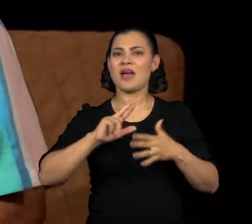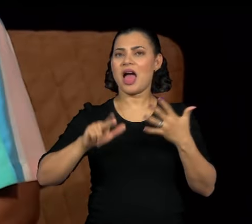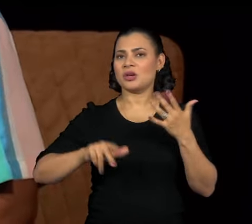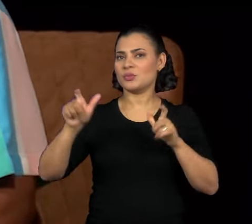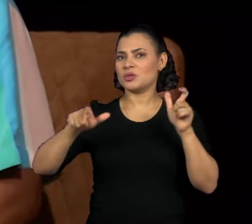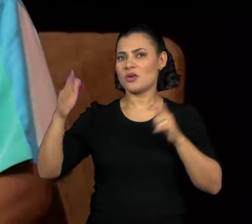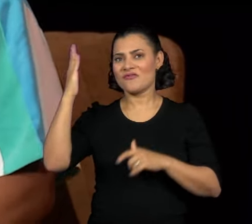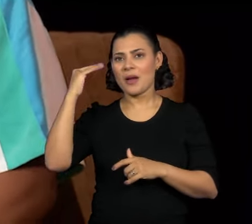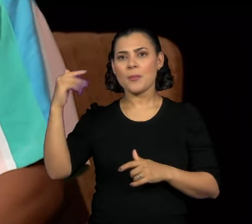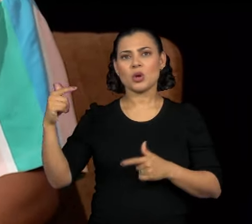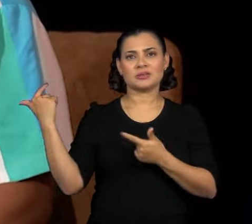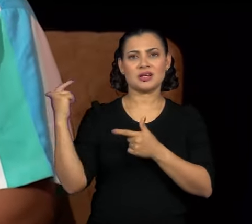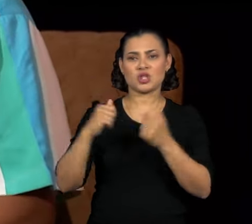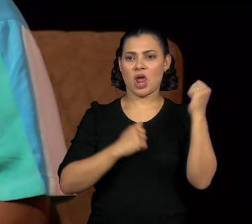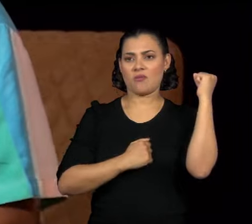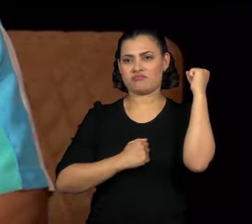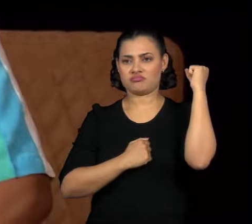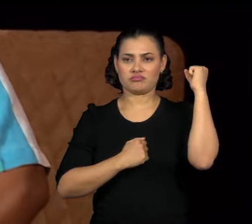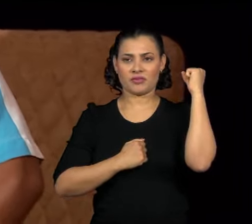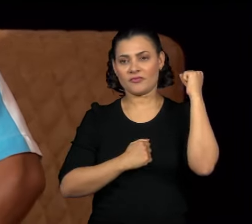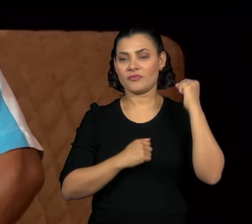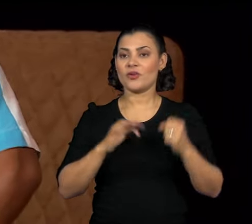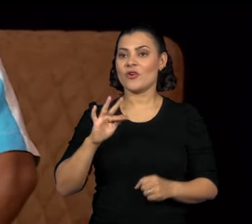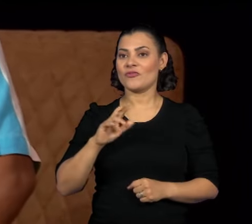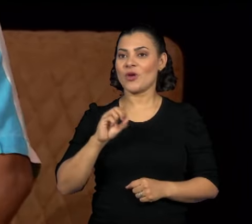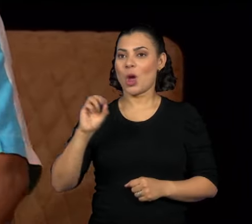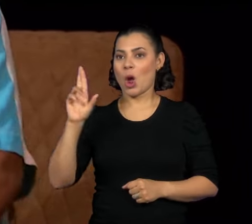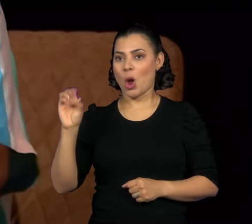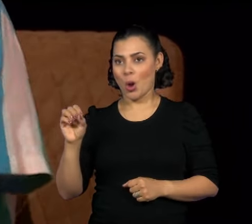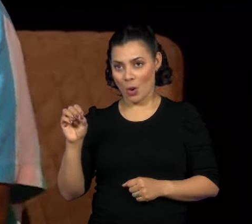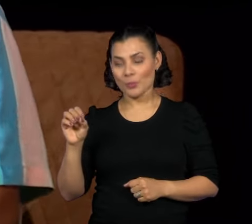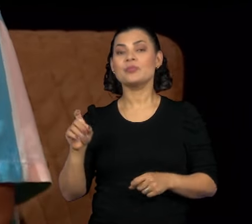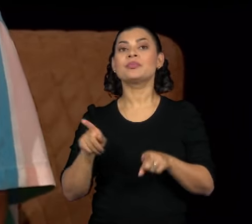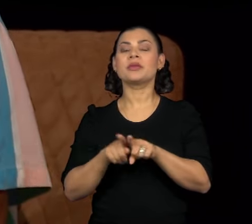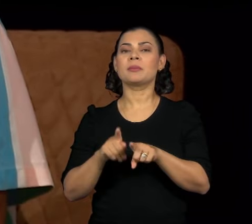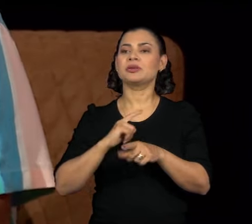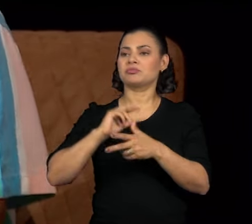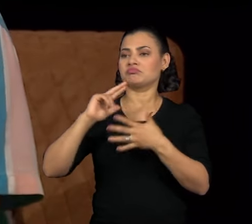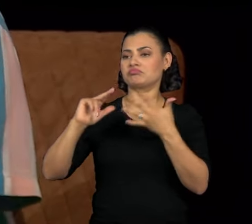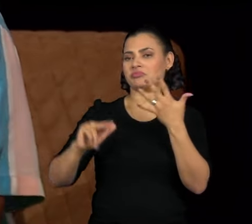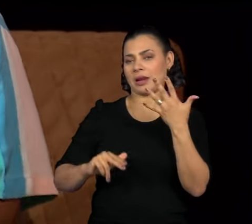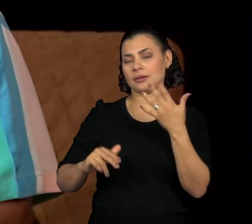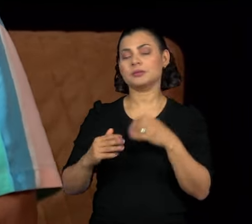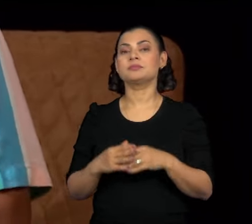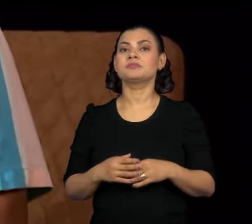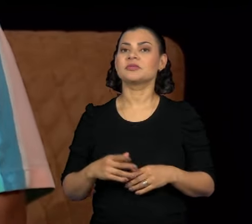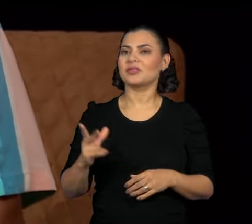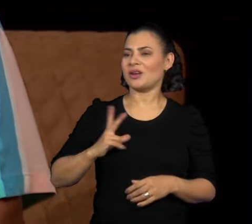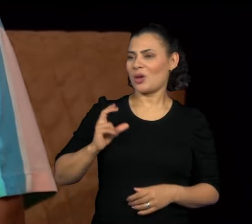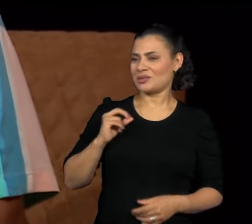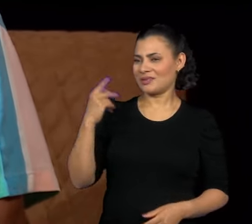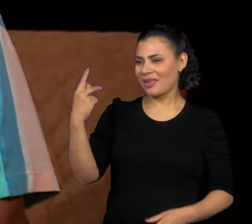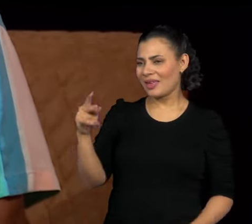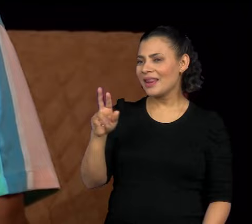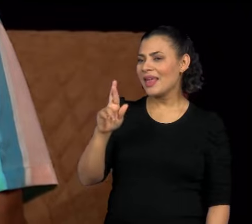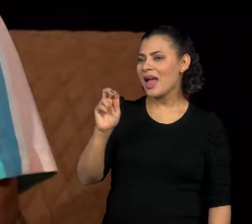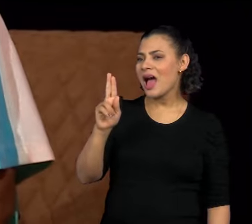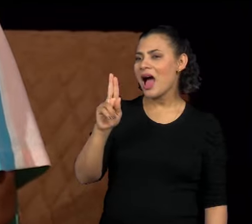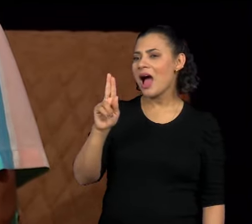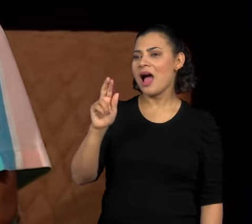forró, tradicional, né? Assis Ângelo, uhum, e não sei mais quem. Aí eles falavam, rapaz, esse cara é meio Raul Seixas, assim, ele é